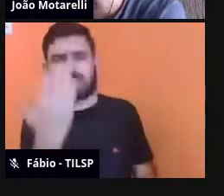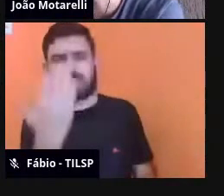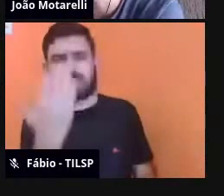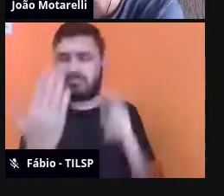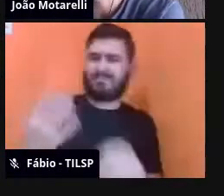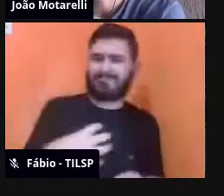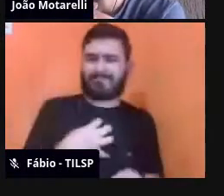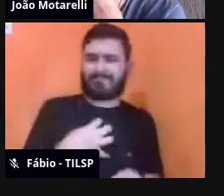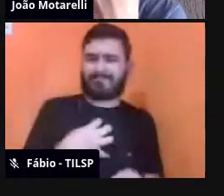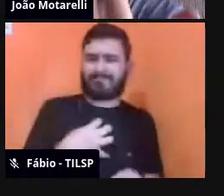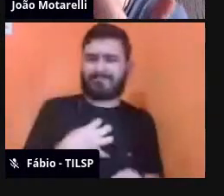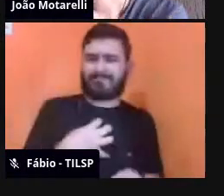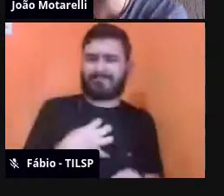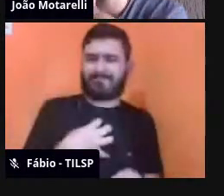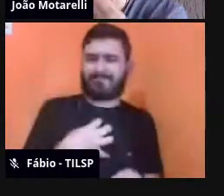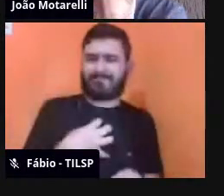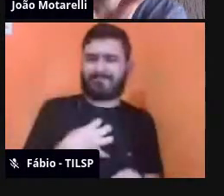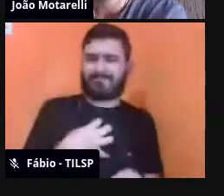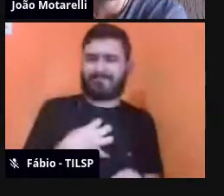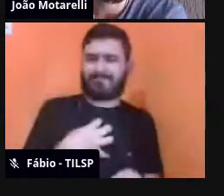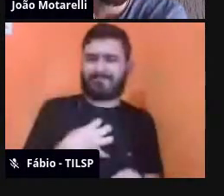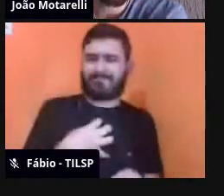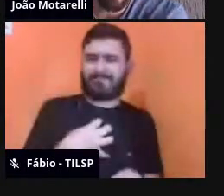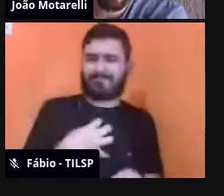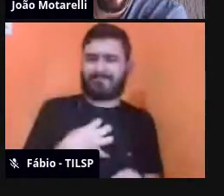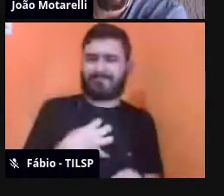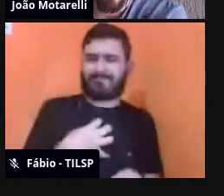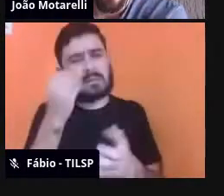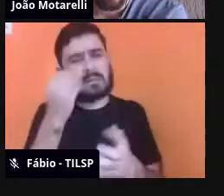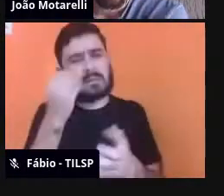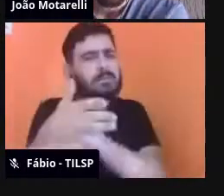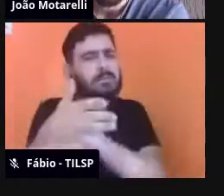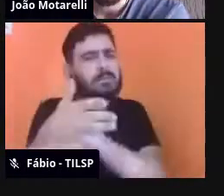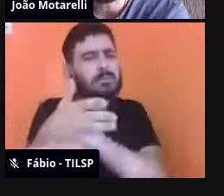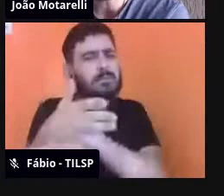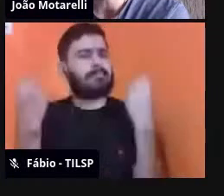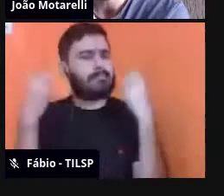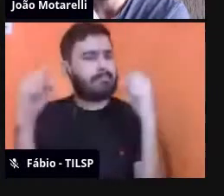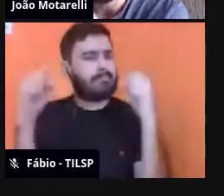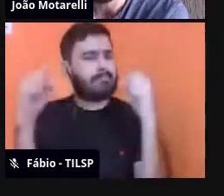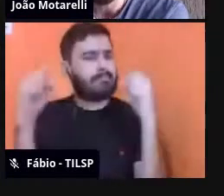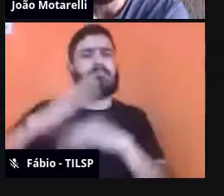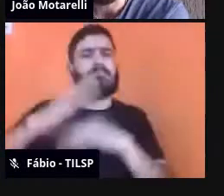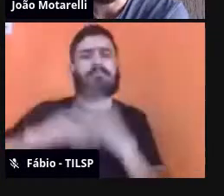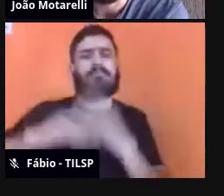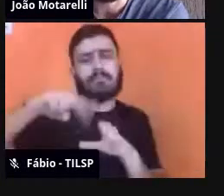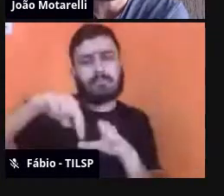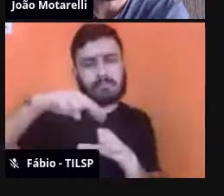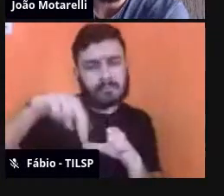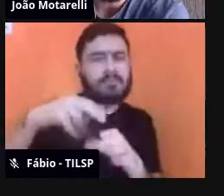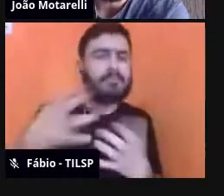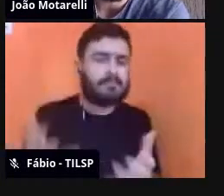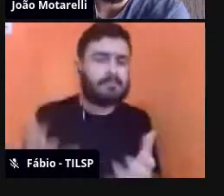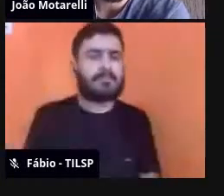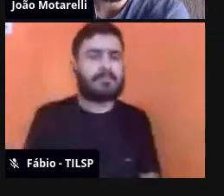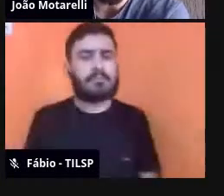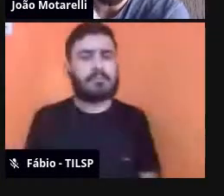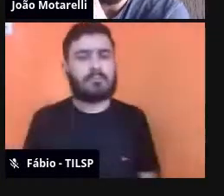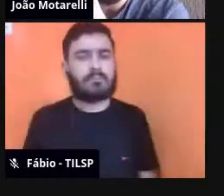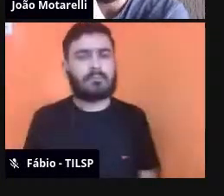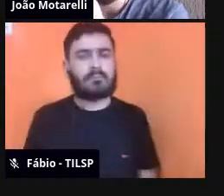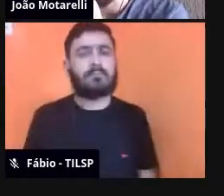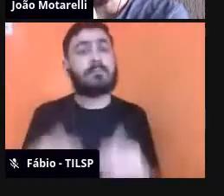uma academia, um nutricionista, uma mudança alimentar. Então, se a pessoa está com